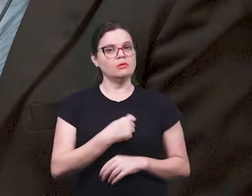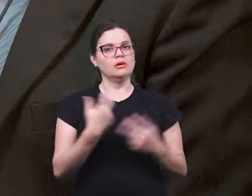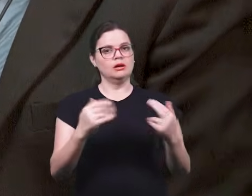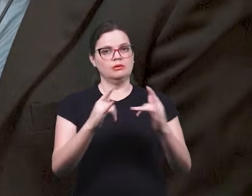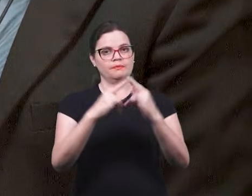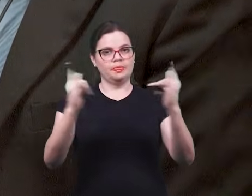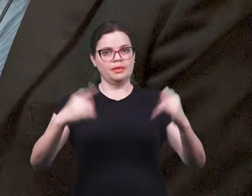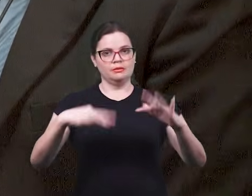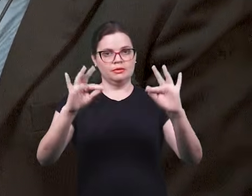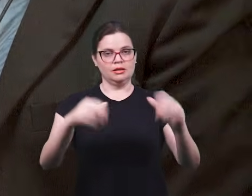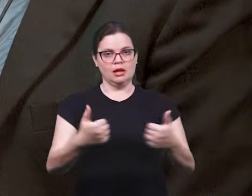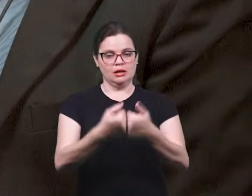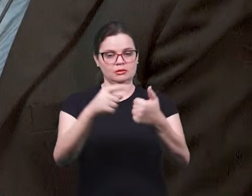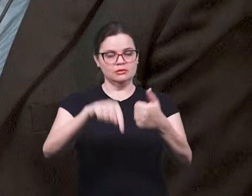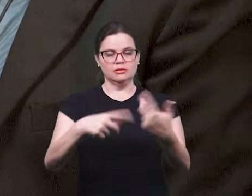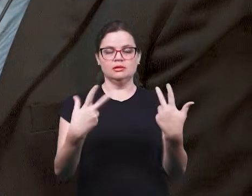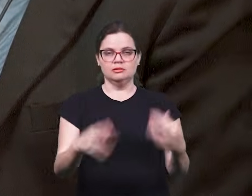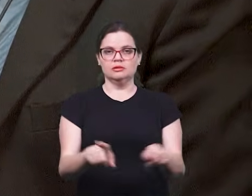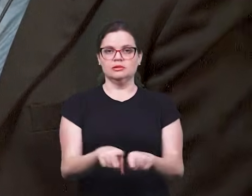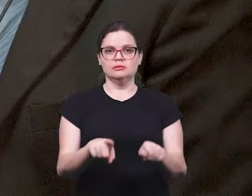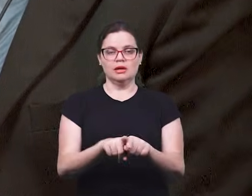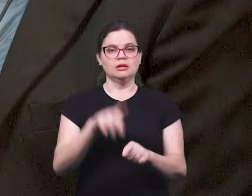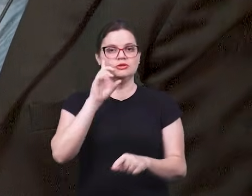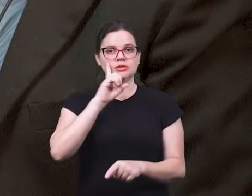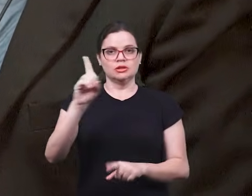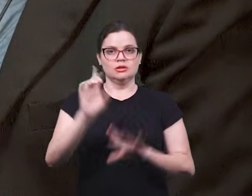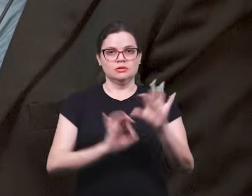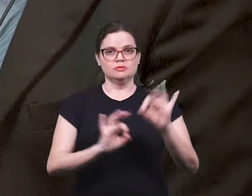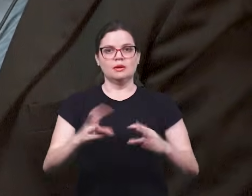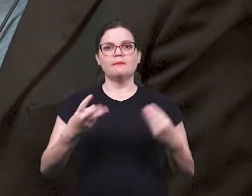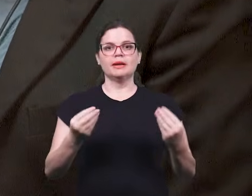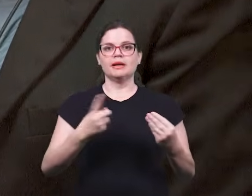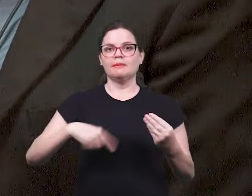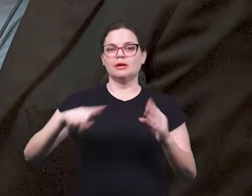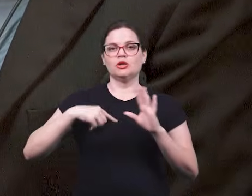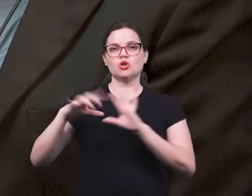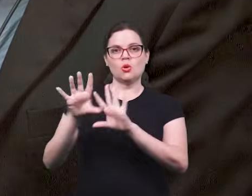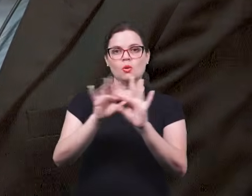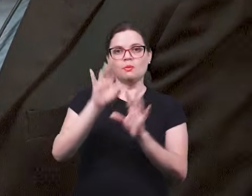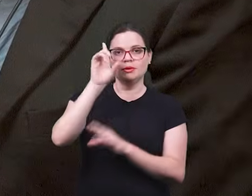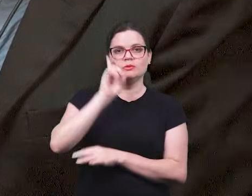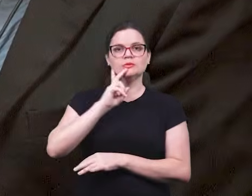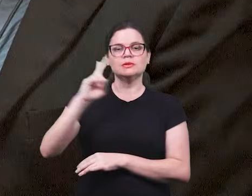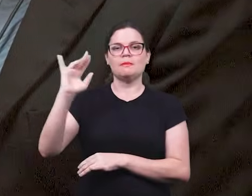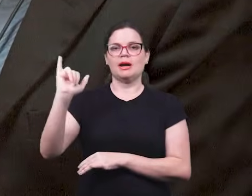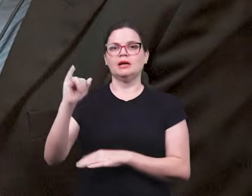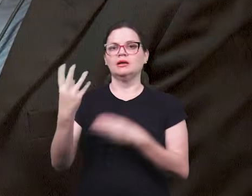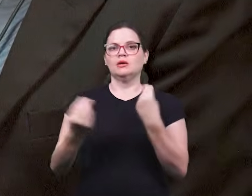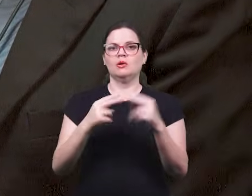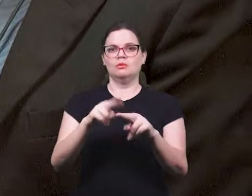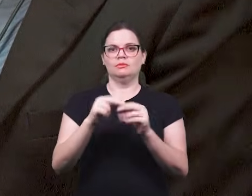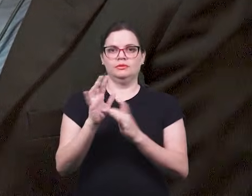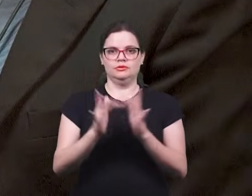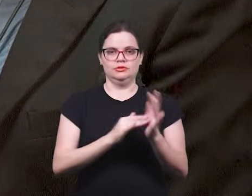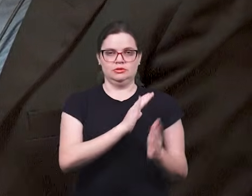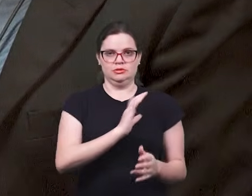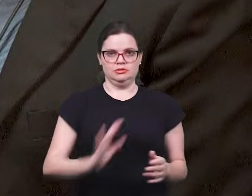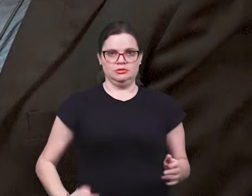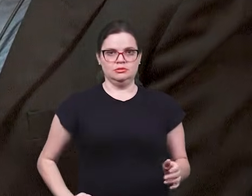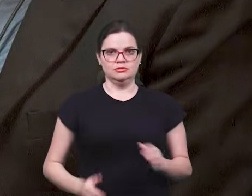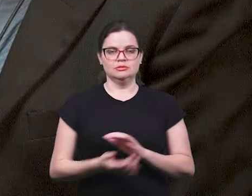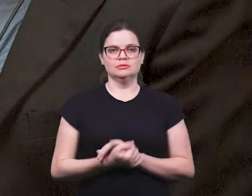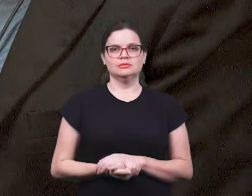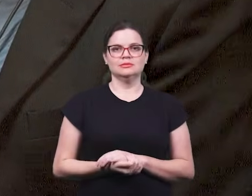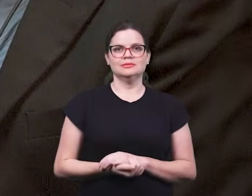Deus preparou para nós, para tabernacularmos com Deus, para termos comunhão com Deus através de Cristo Jesus. E a Arca da Aliança não